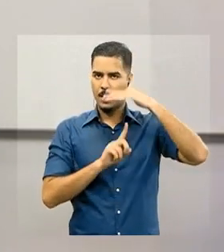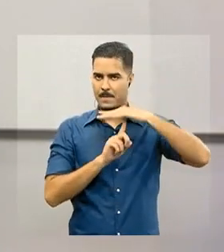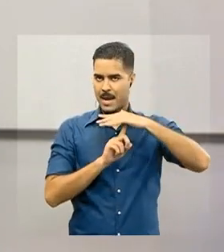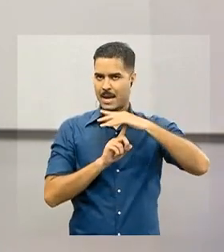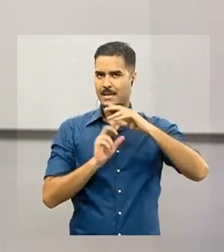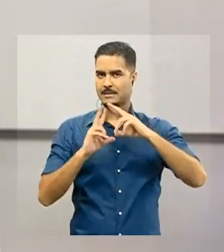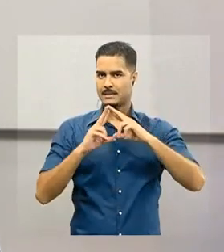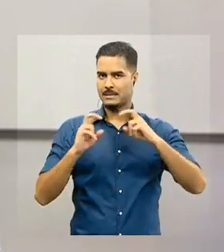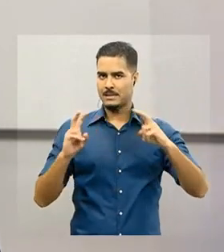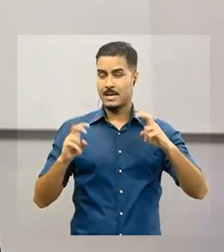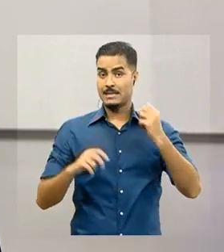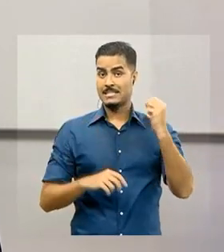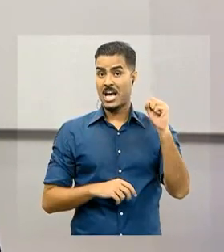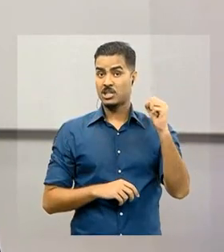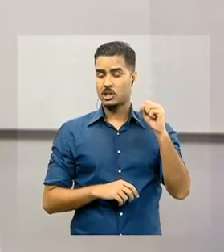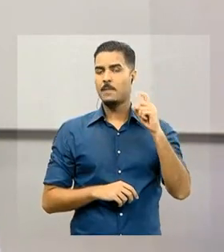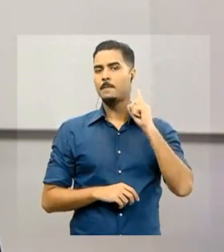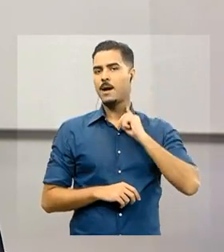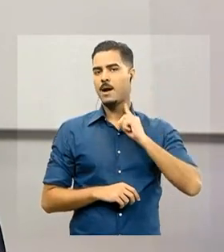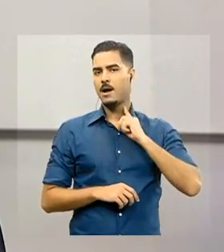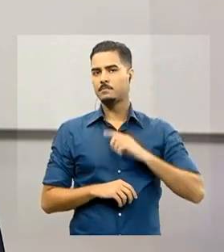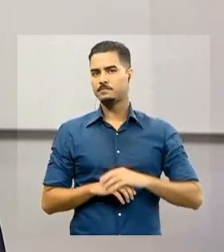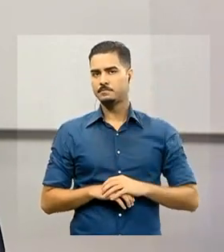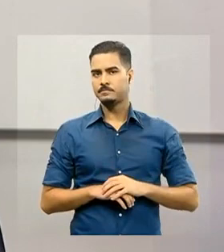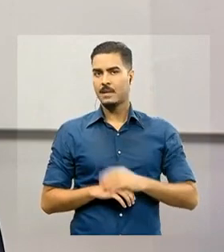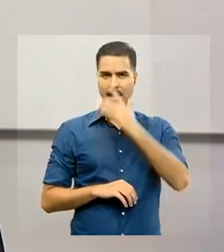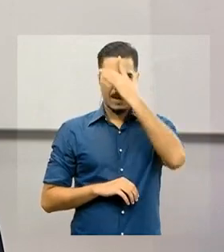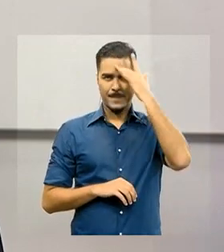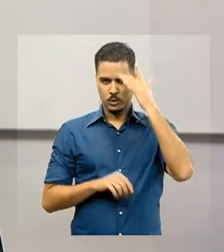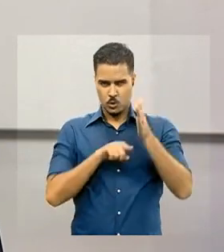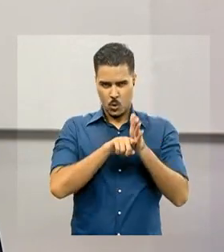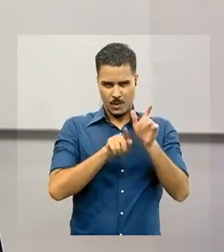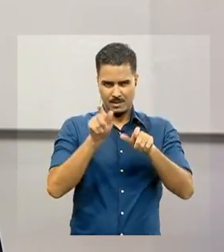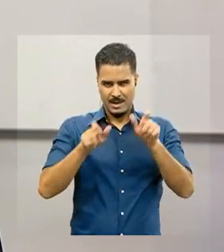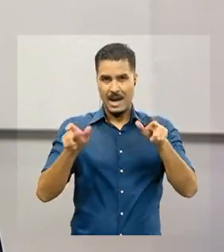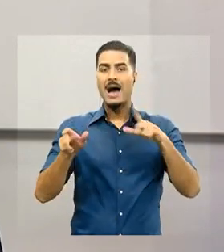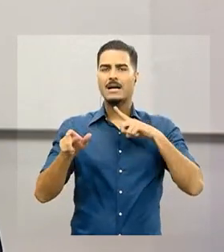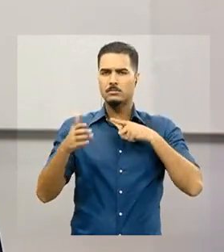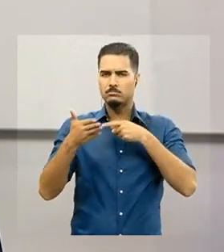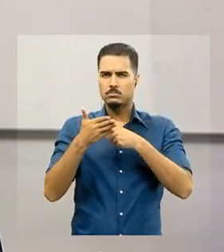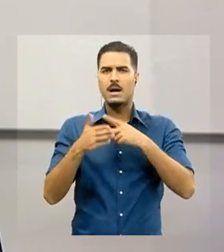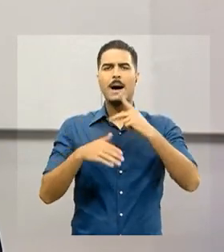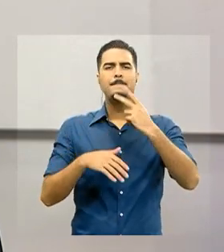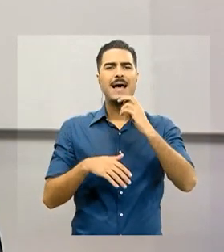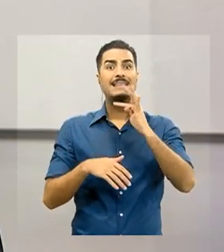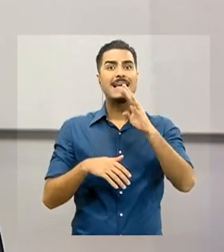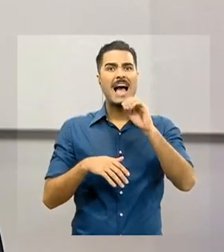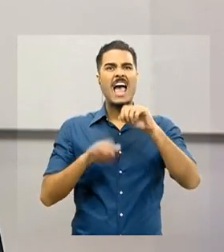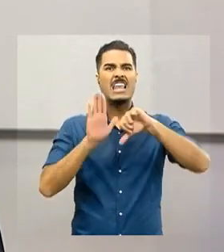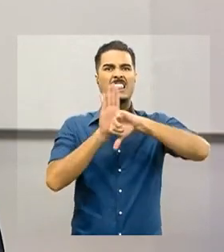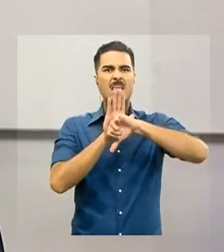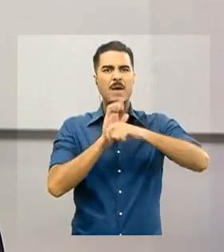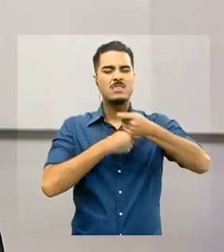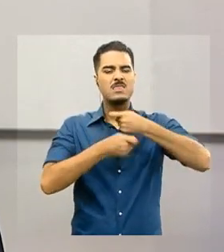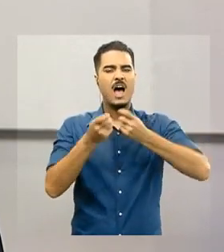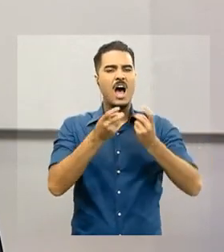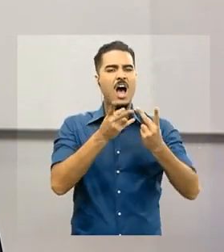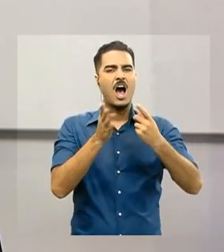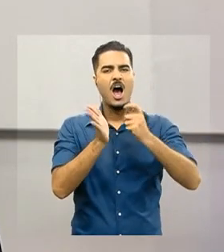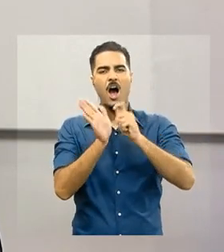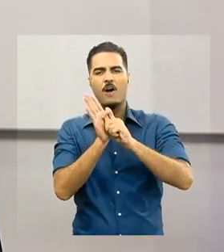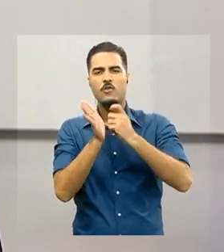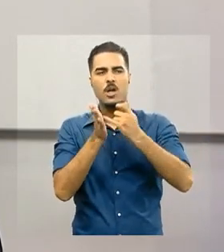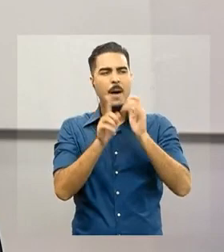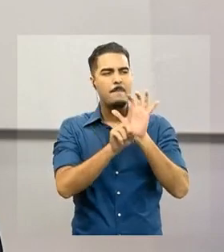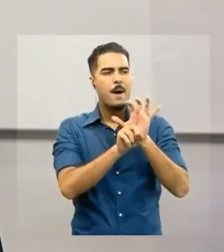Santa Catarina, Sergipe e Minas Gerais. Os investigados serão indiciados pela prática de crimes de tráfico de drogas e associação para o